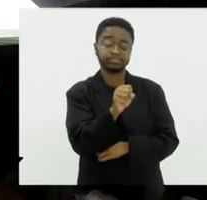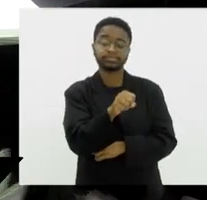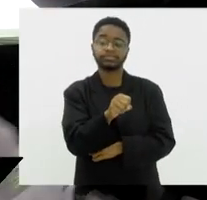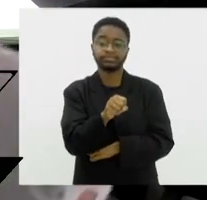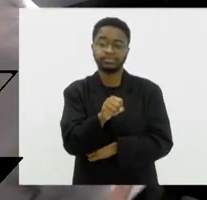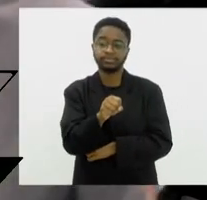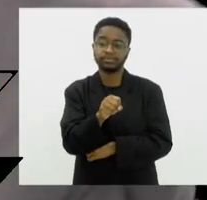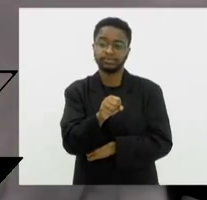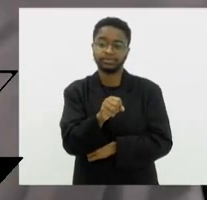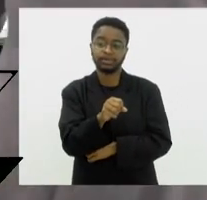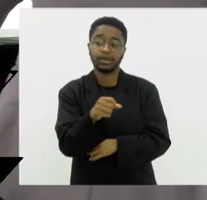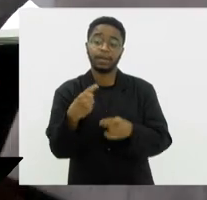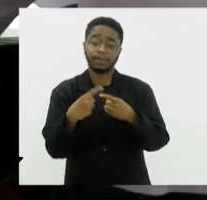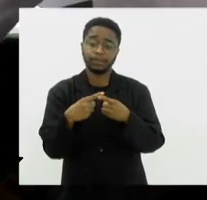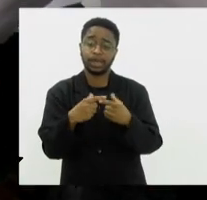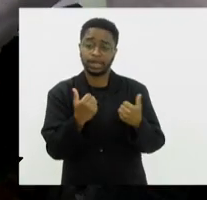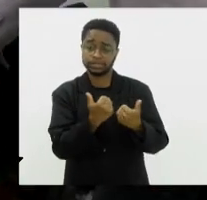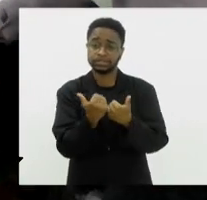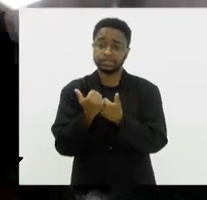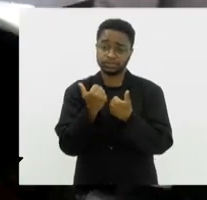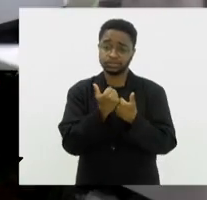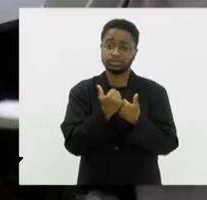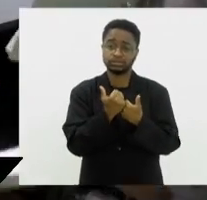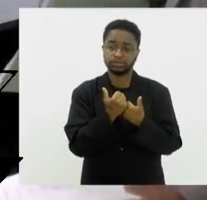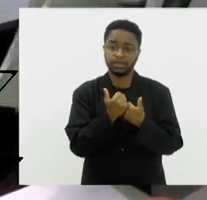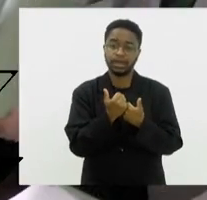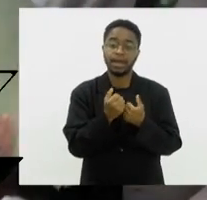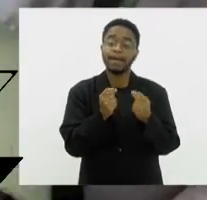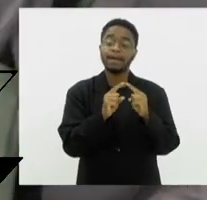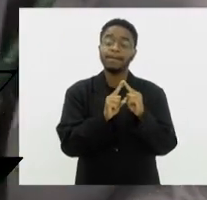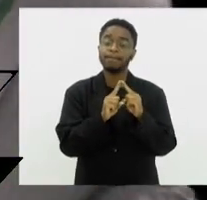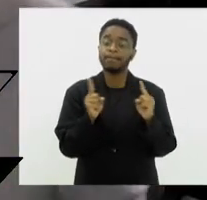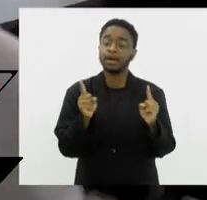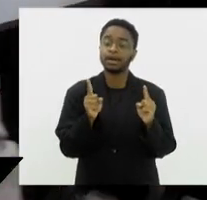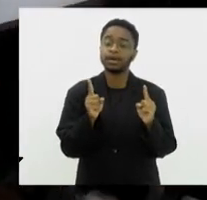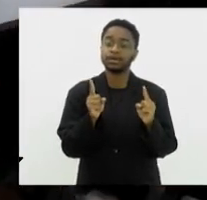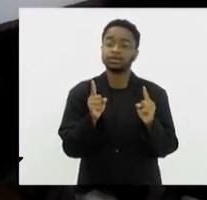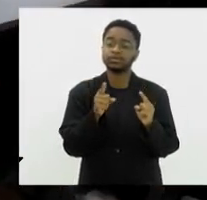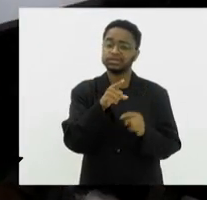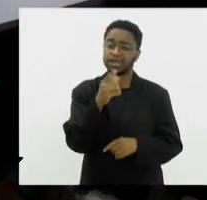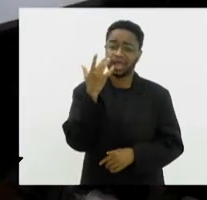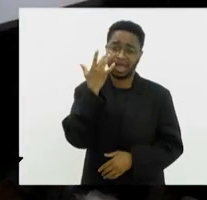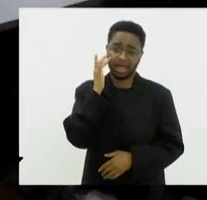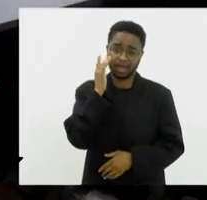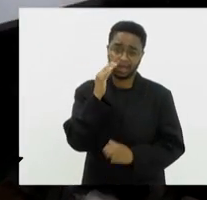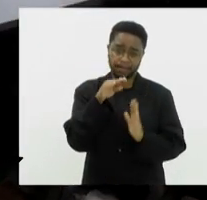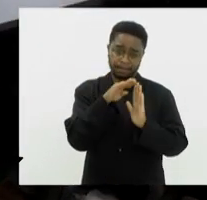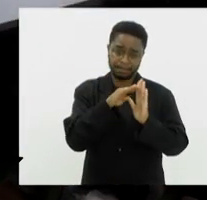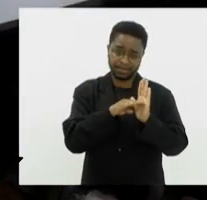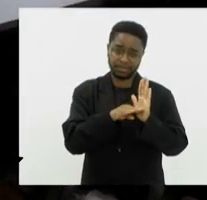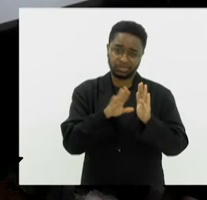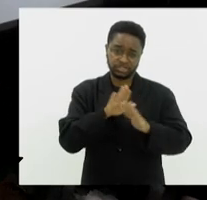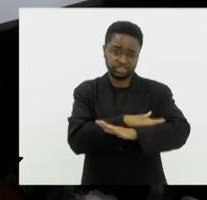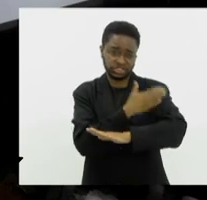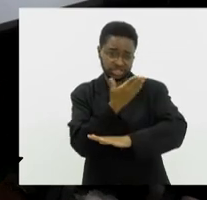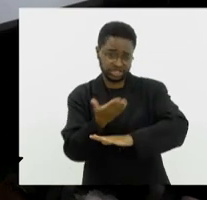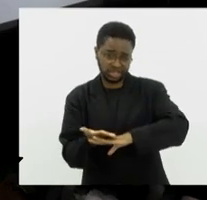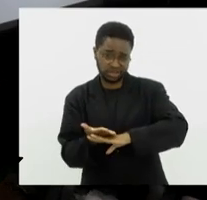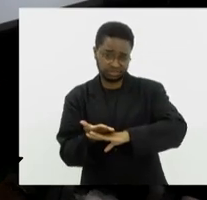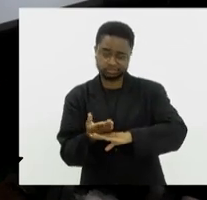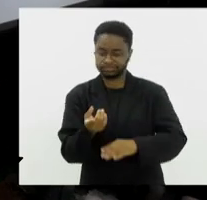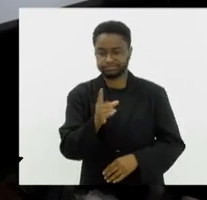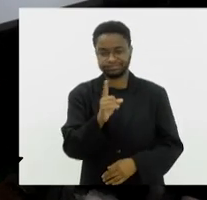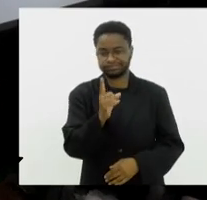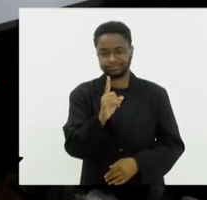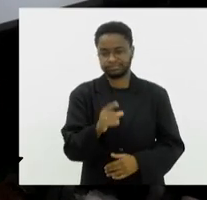Oferecer flores à assessora e um copo de... Você não vai achar que a pauta toma todo sábado ou domingo. É parcial.